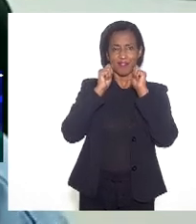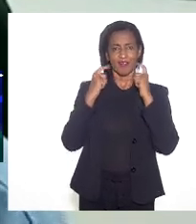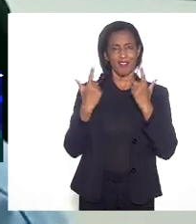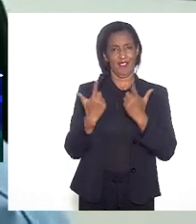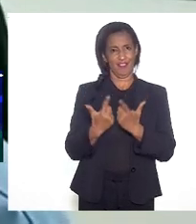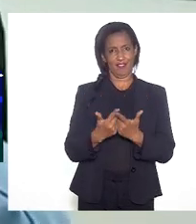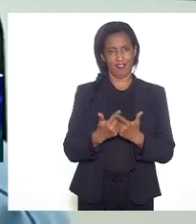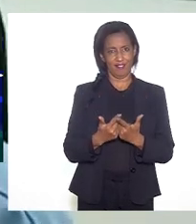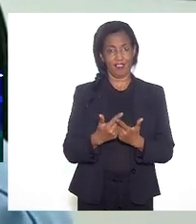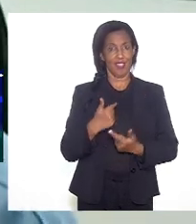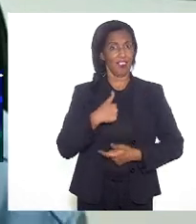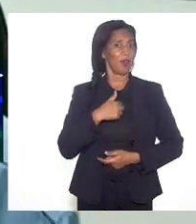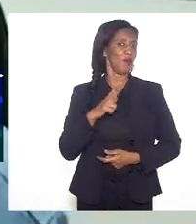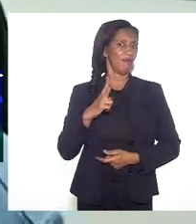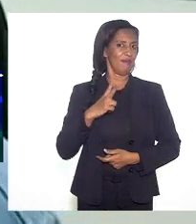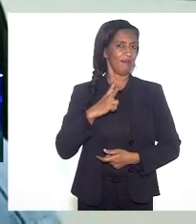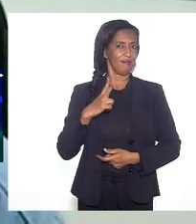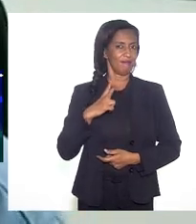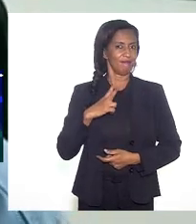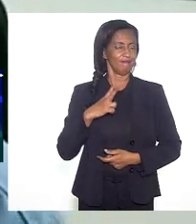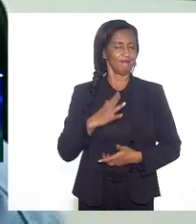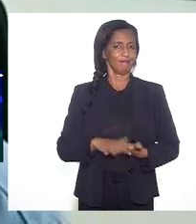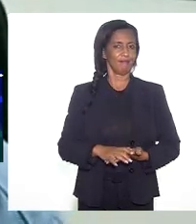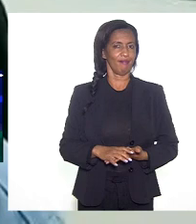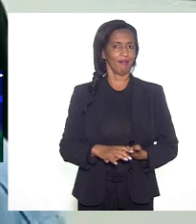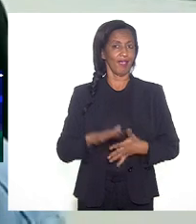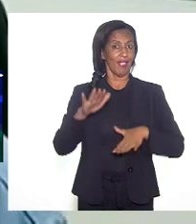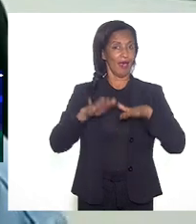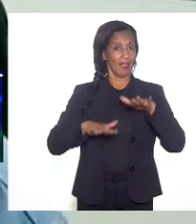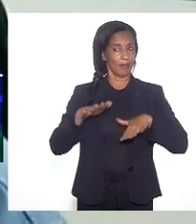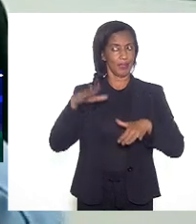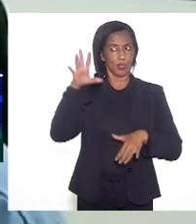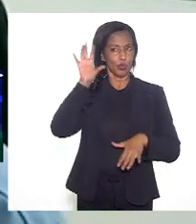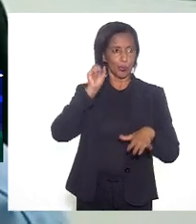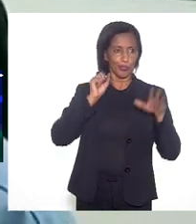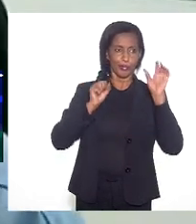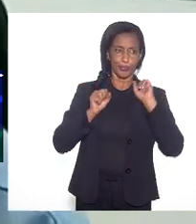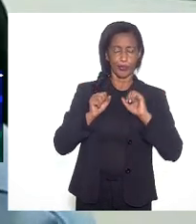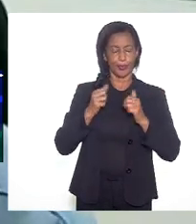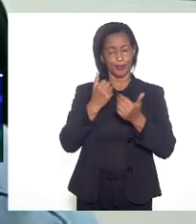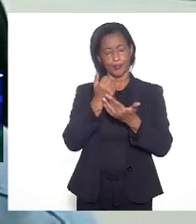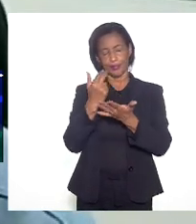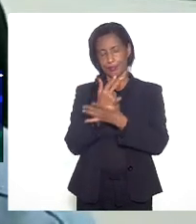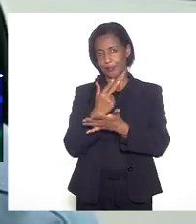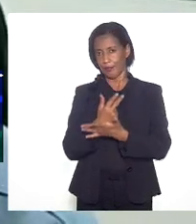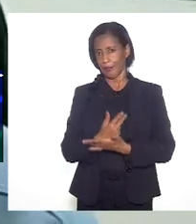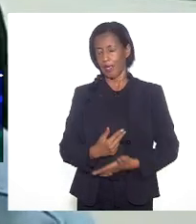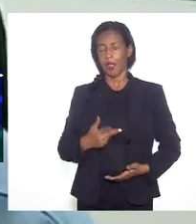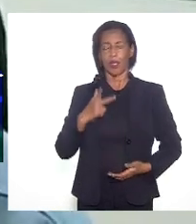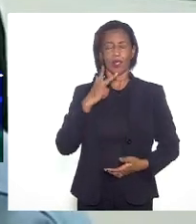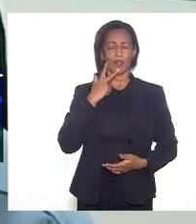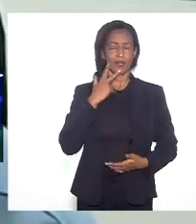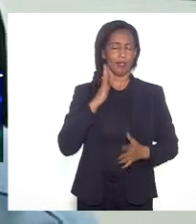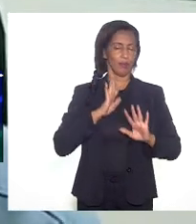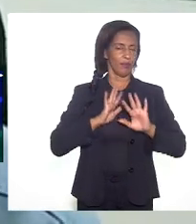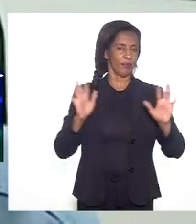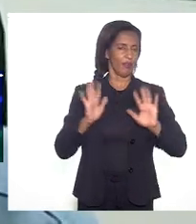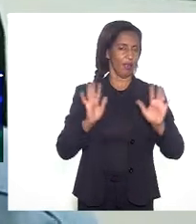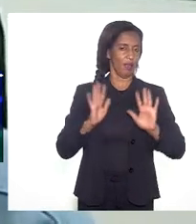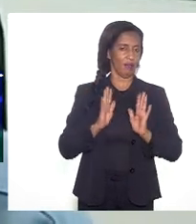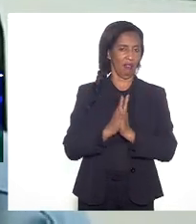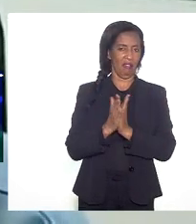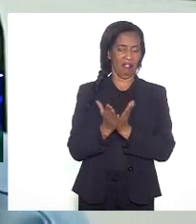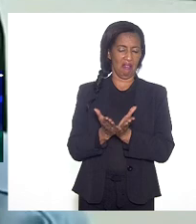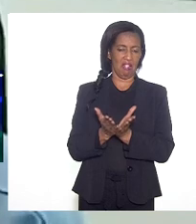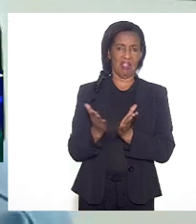eu, particularmente, apesar de ouvir barbaridades, mas eu sempre digo, sem citar nenhum livro